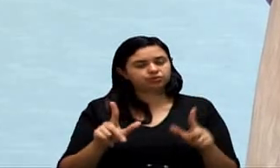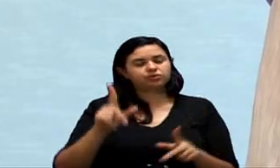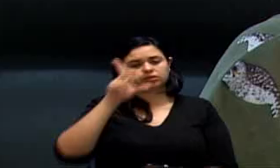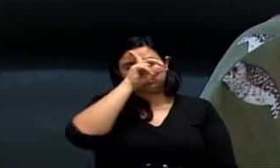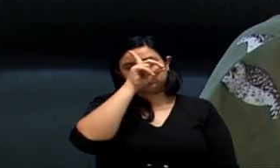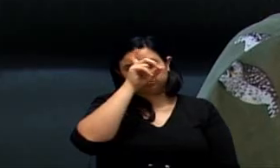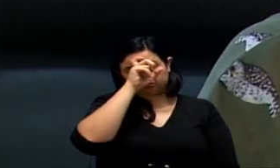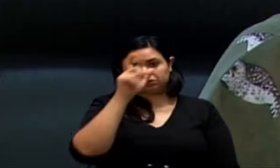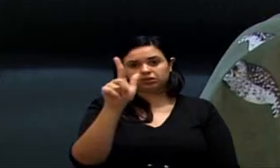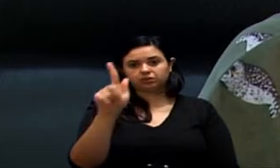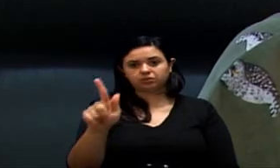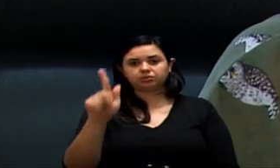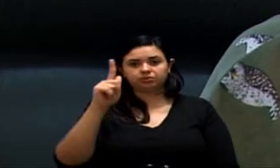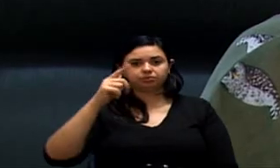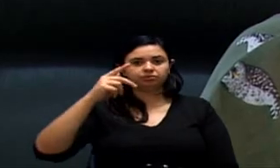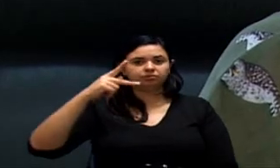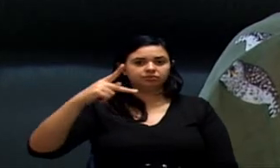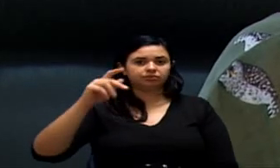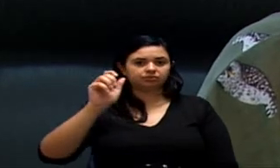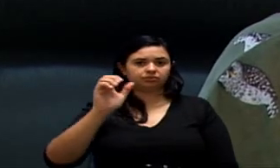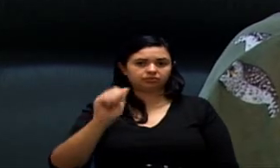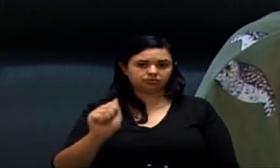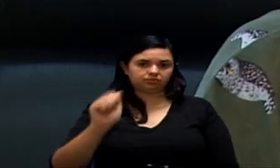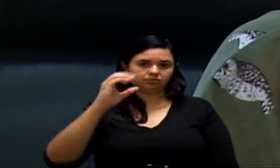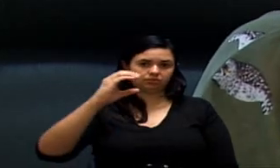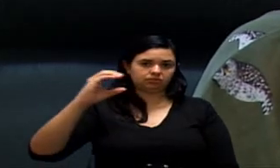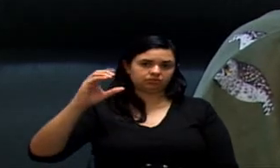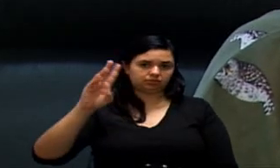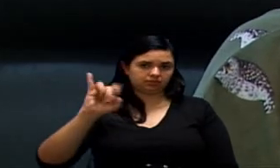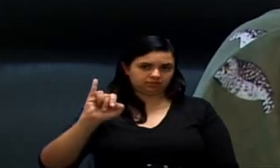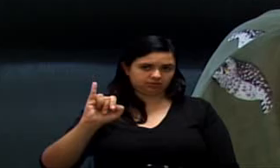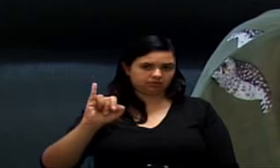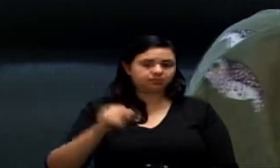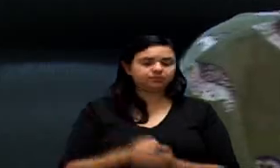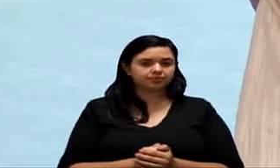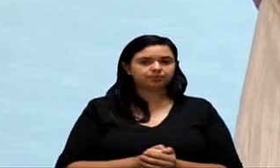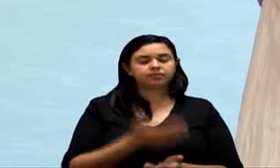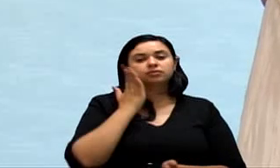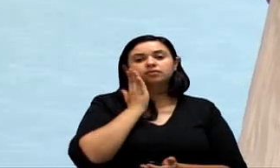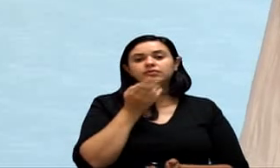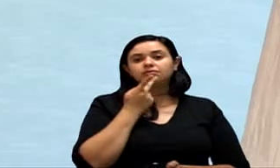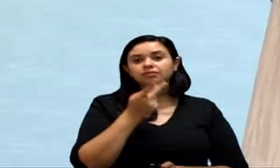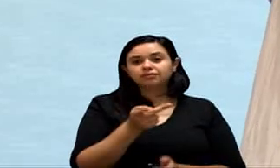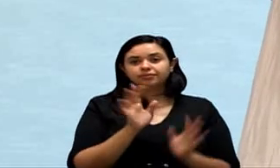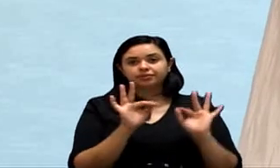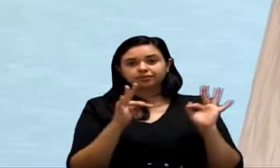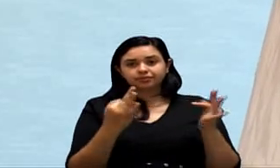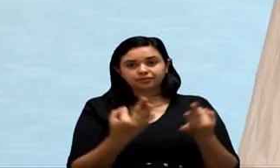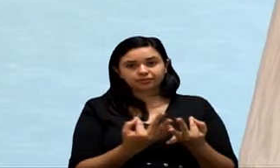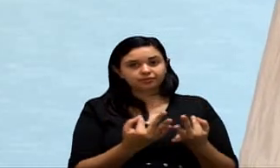Hospital Gepasse. A gente sempre coloca aqui a família como sendo o grande centro da sociedade,